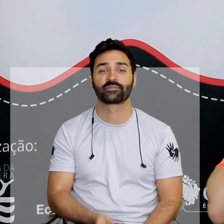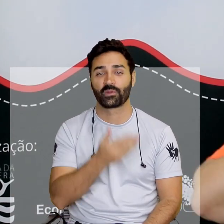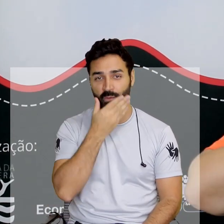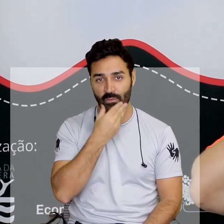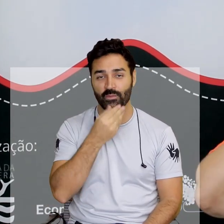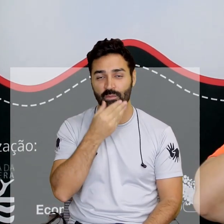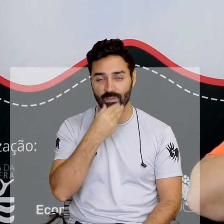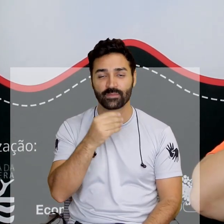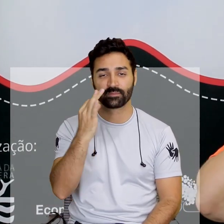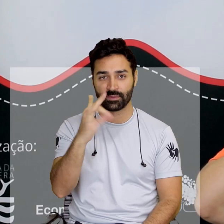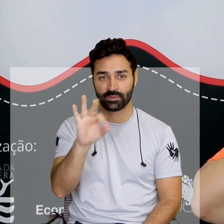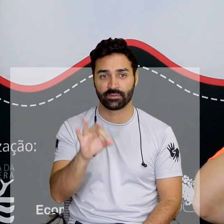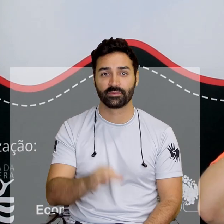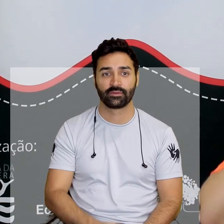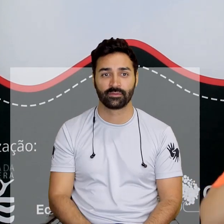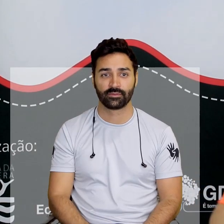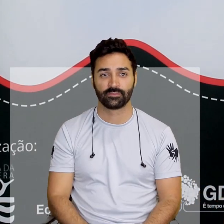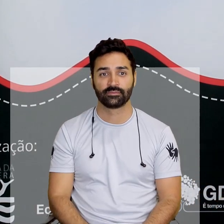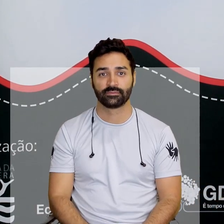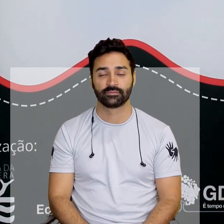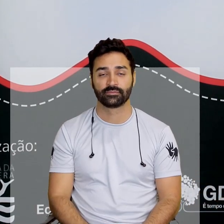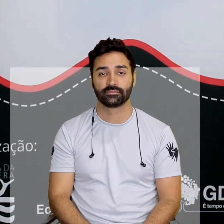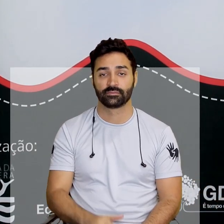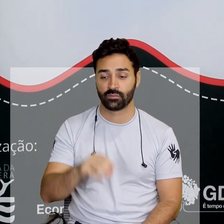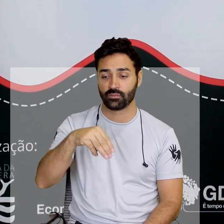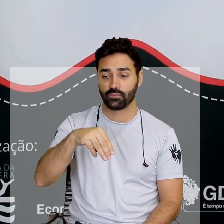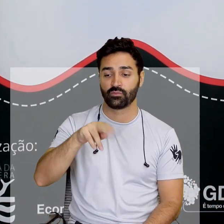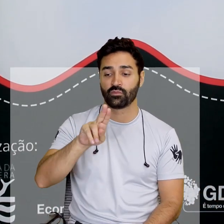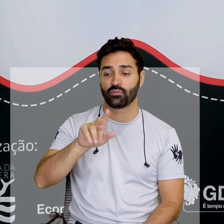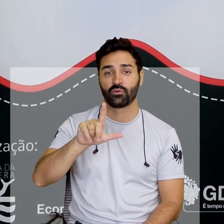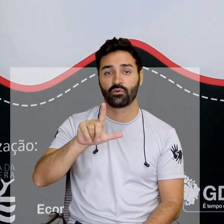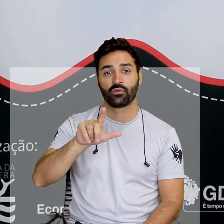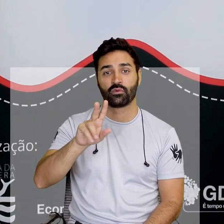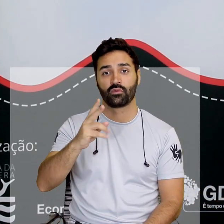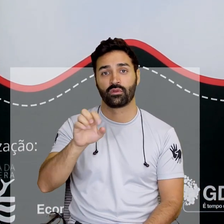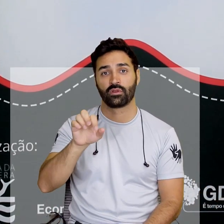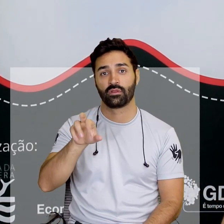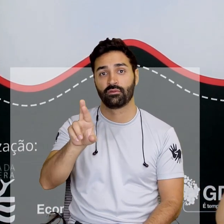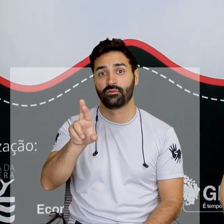Isso, homem. Mulher.